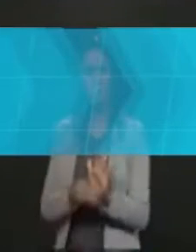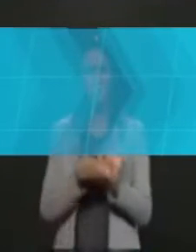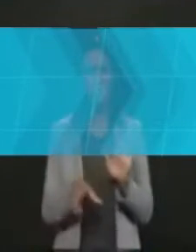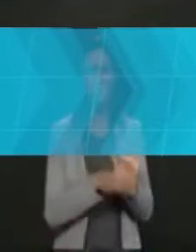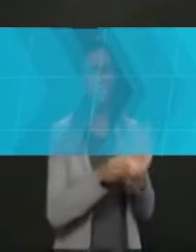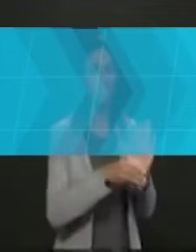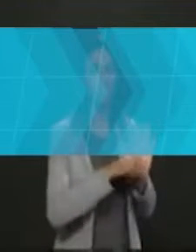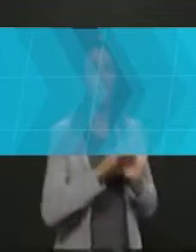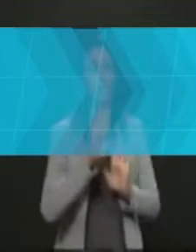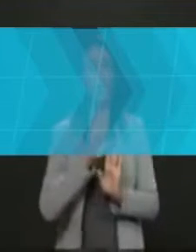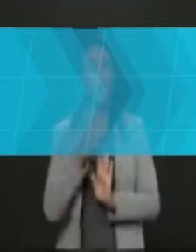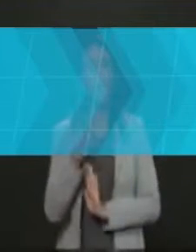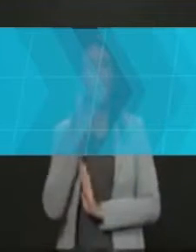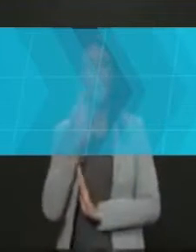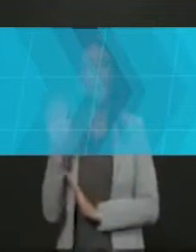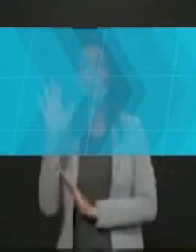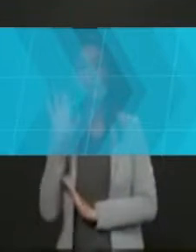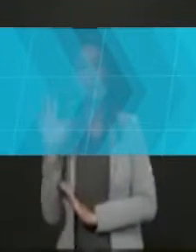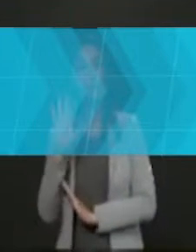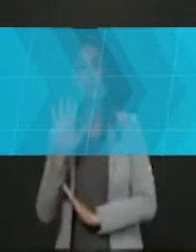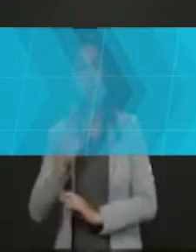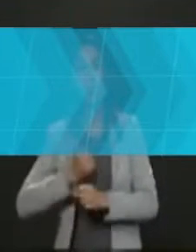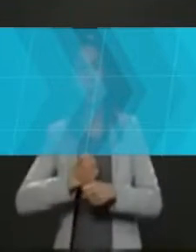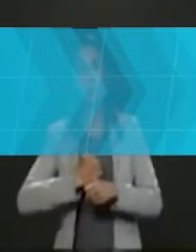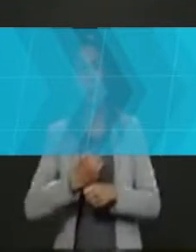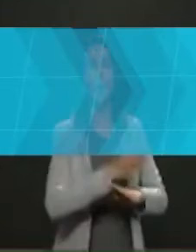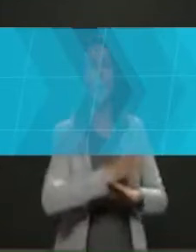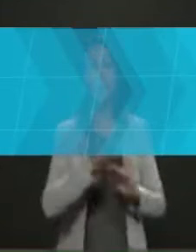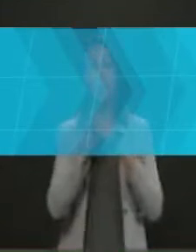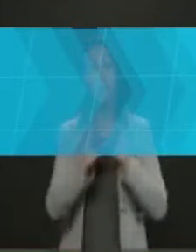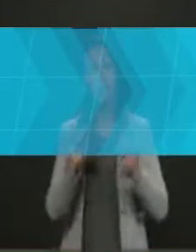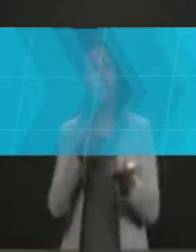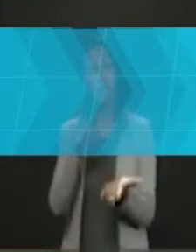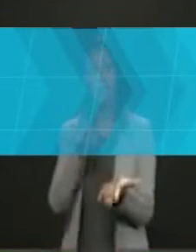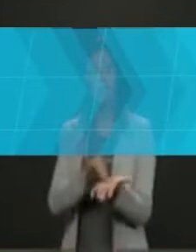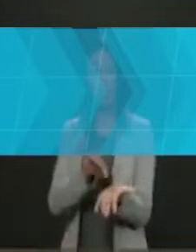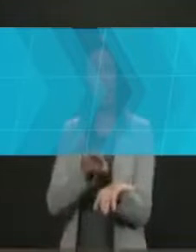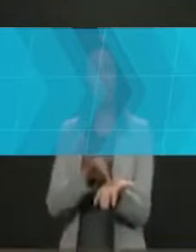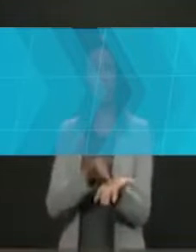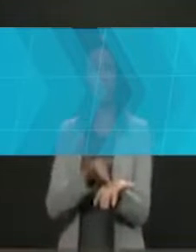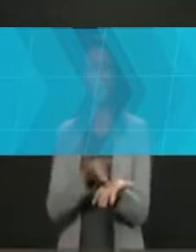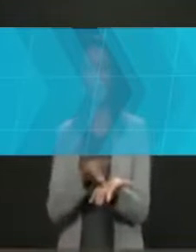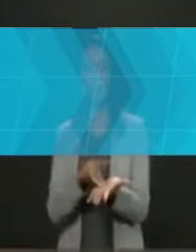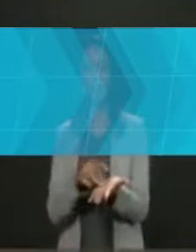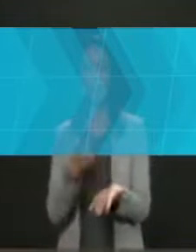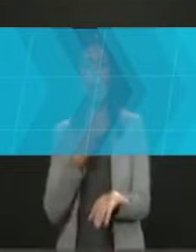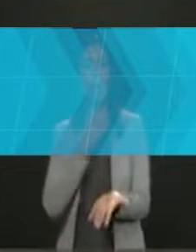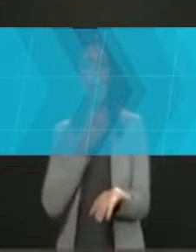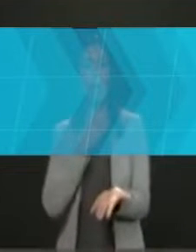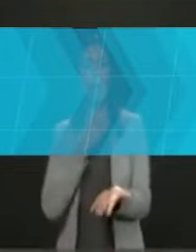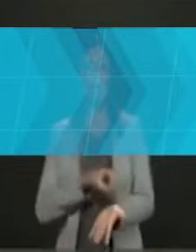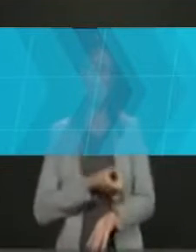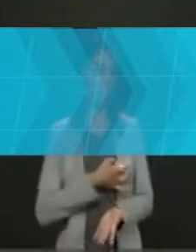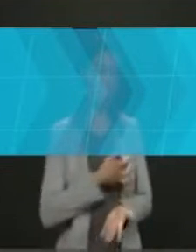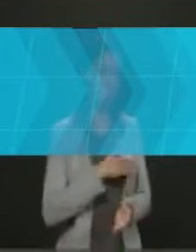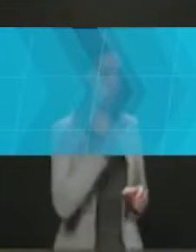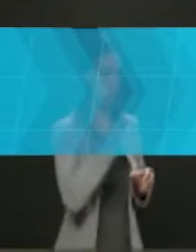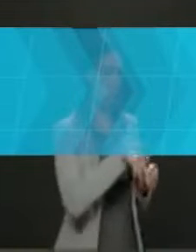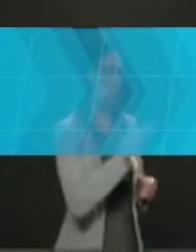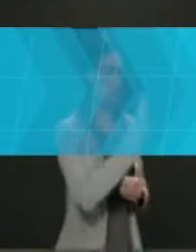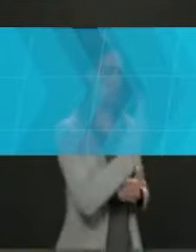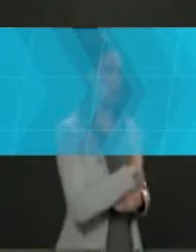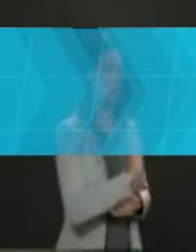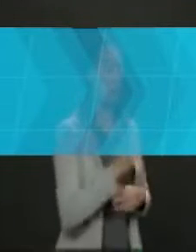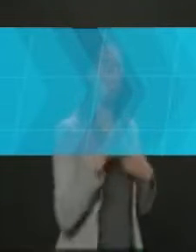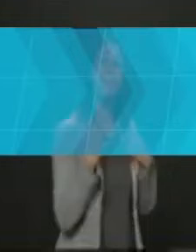atacou a polarização entre Lula e bolsonaro é dizer que esta não pode ser uma eleição do Medo ela tem que ser uma